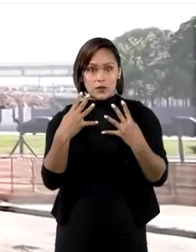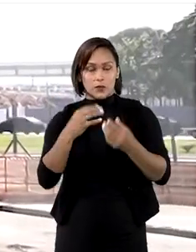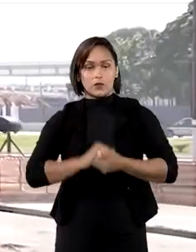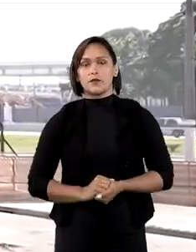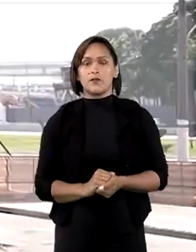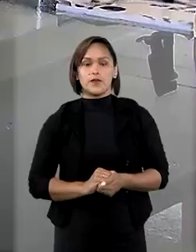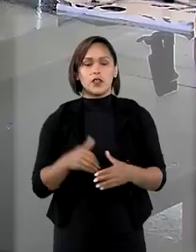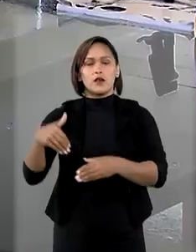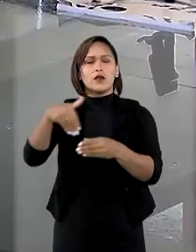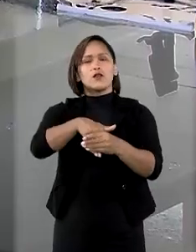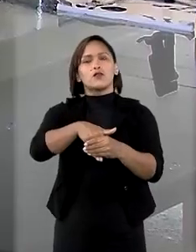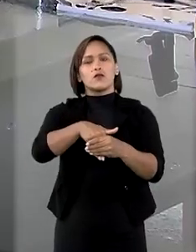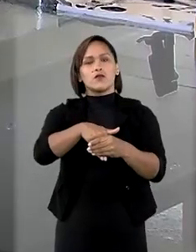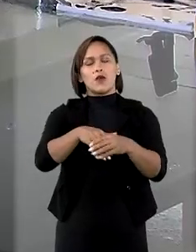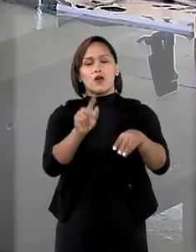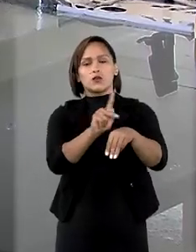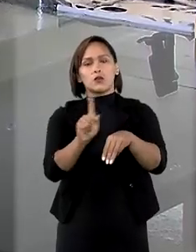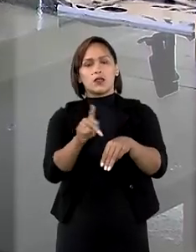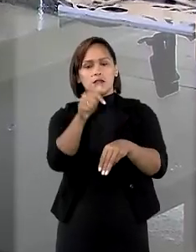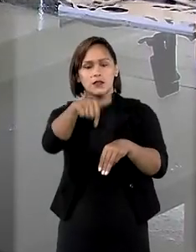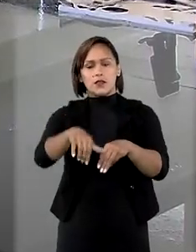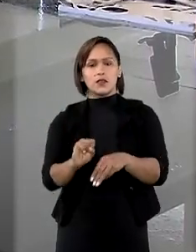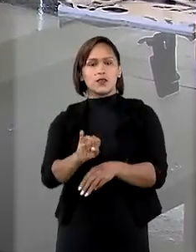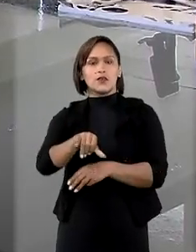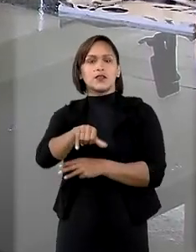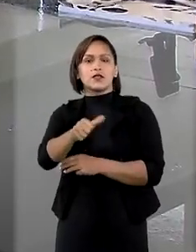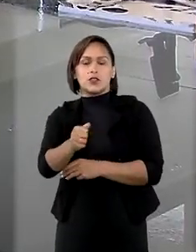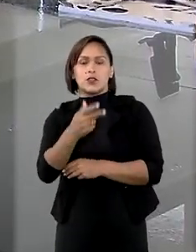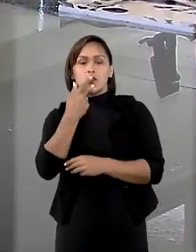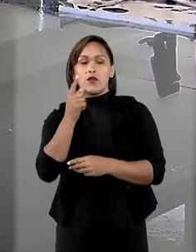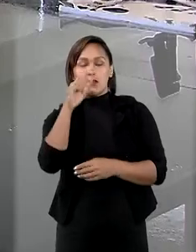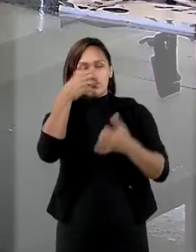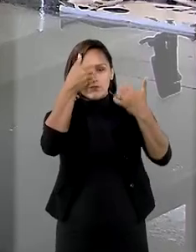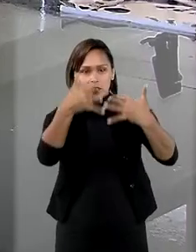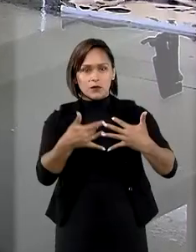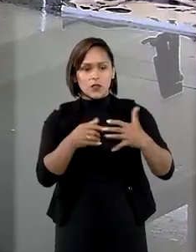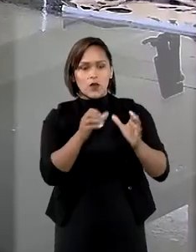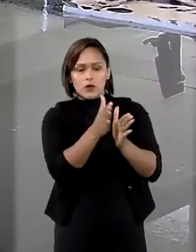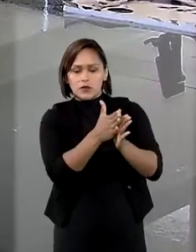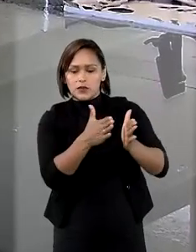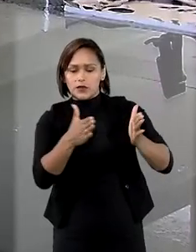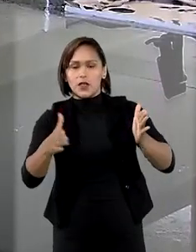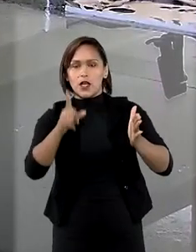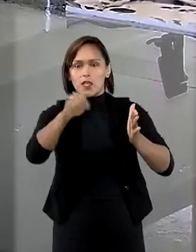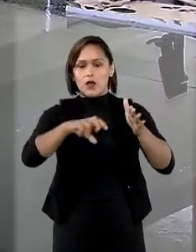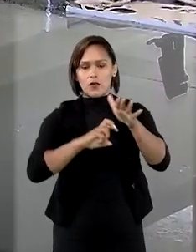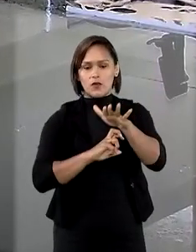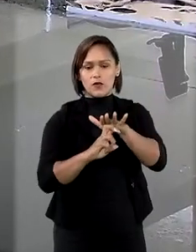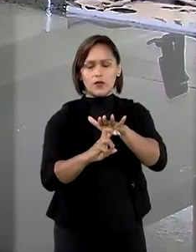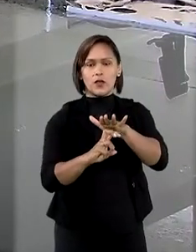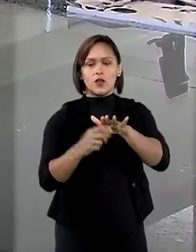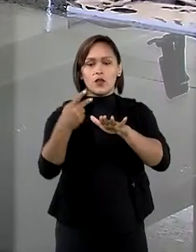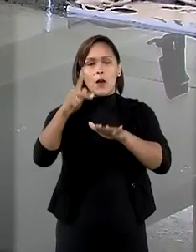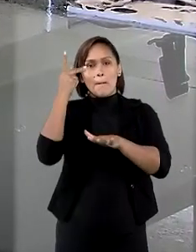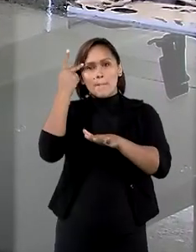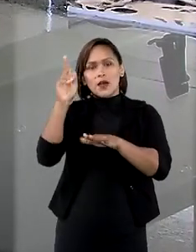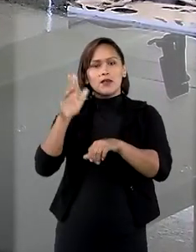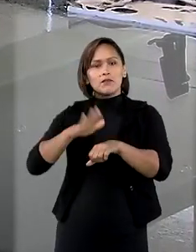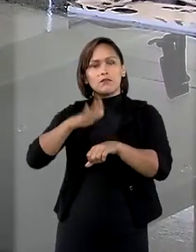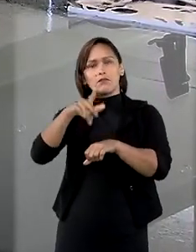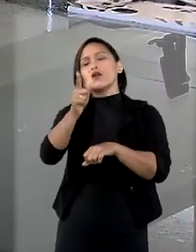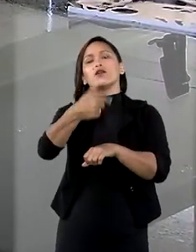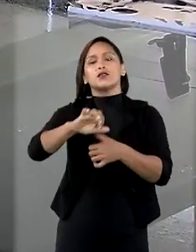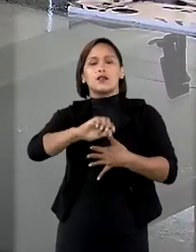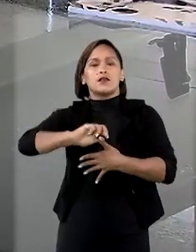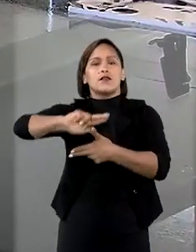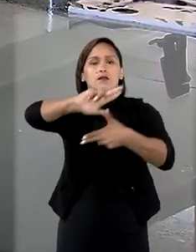públicos. No voto, o presidente do STJ, ministro Humberto Martins, sinalizou que a ampliação da rede de metrô da maior metrópole da